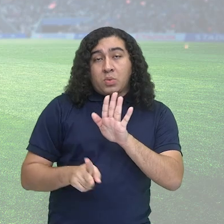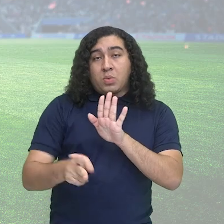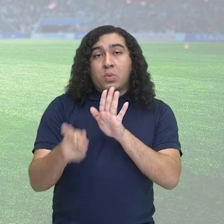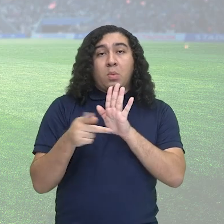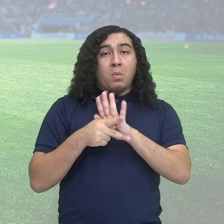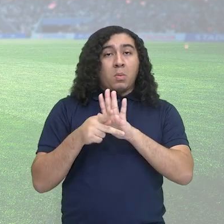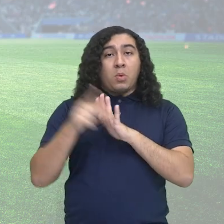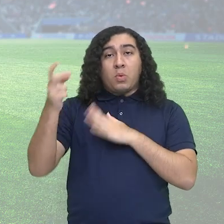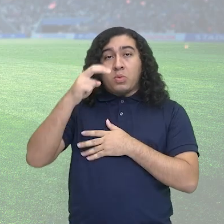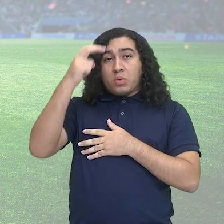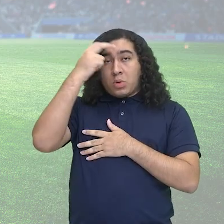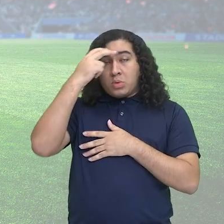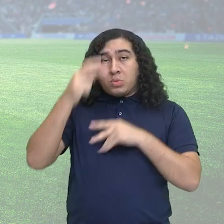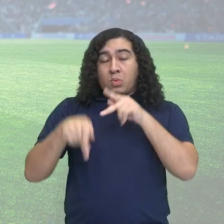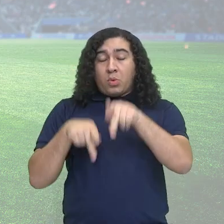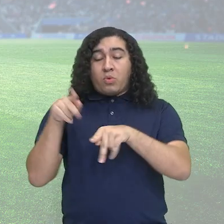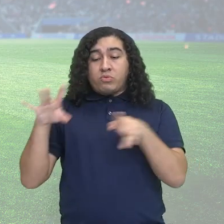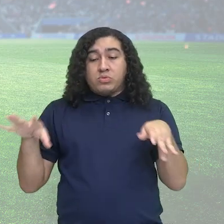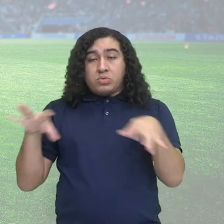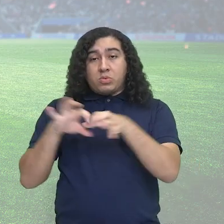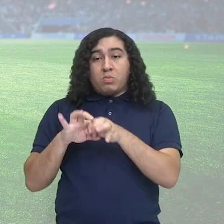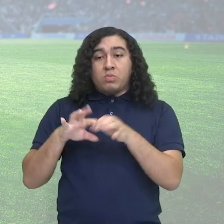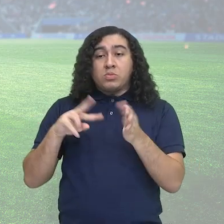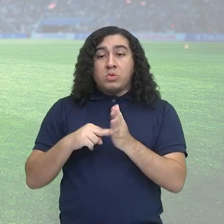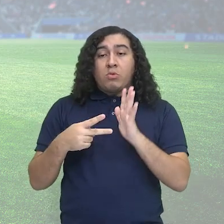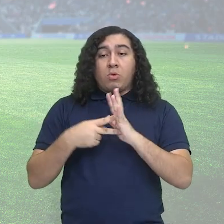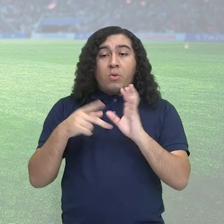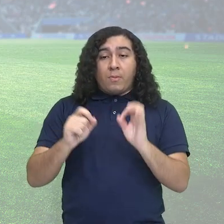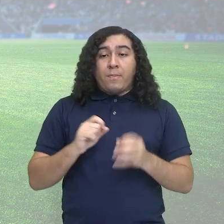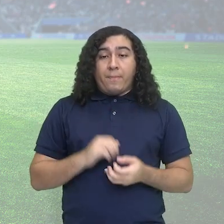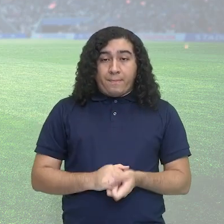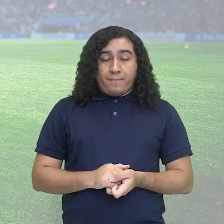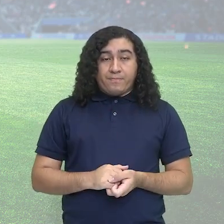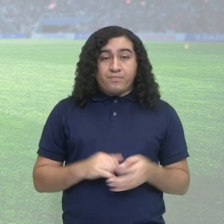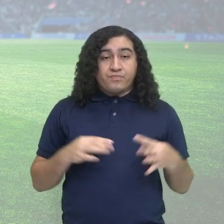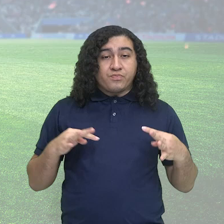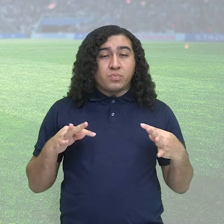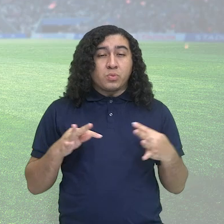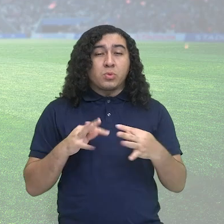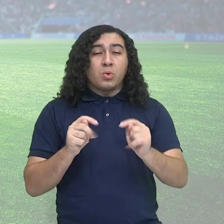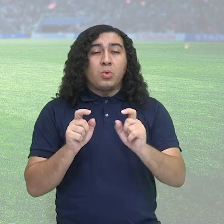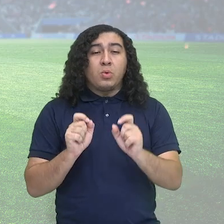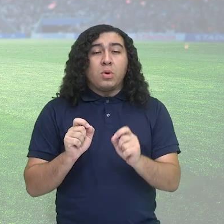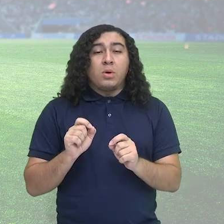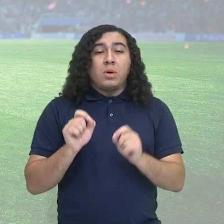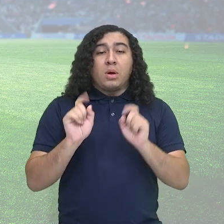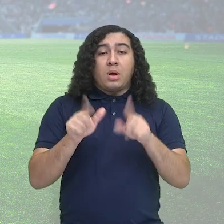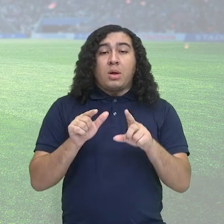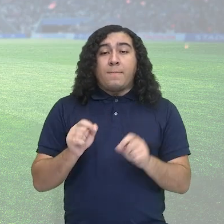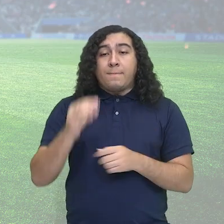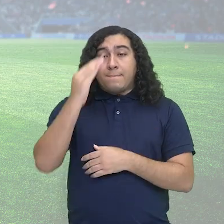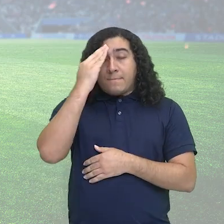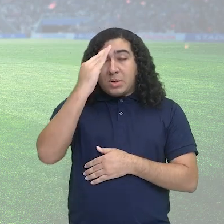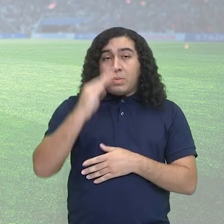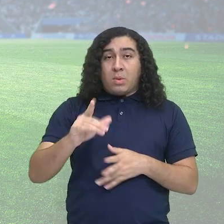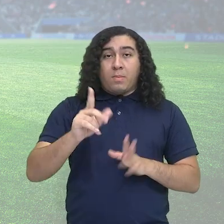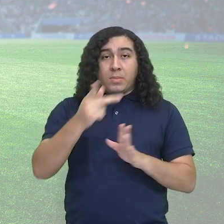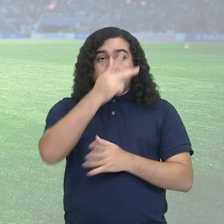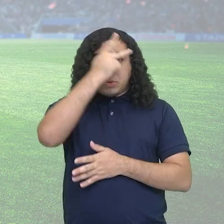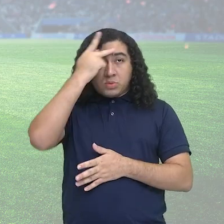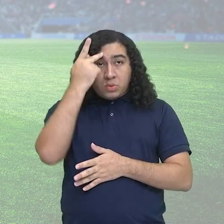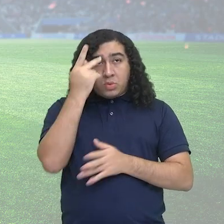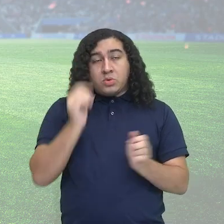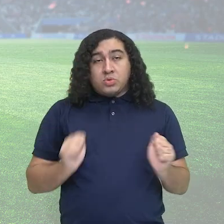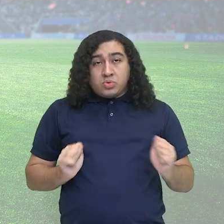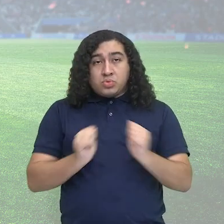povo, né? E isso faz com que as barreiras e as fronteiras elas sejam ultrapassadas, unindo então as